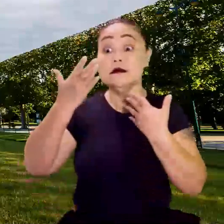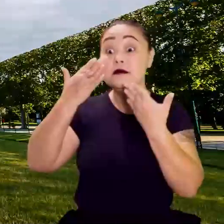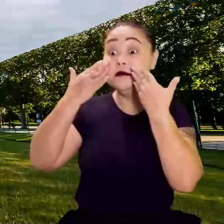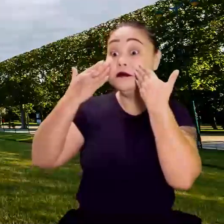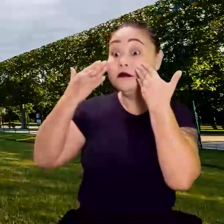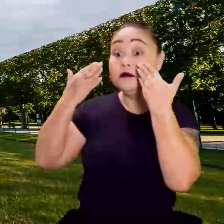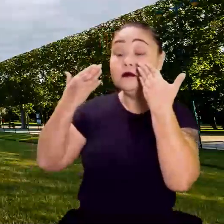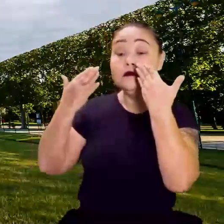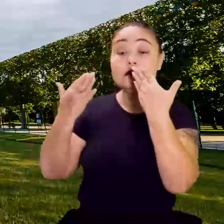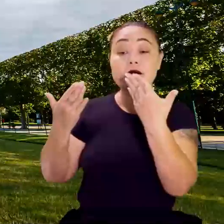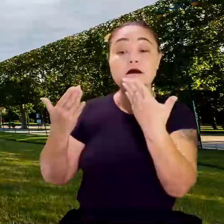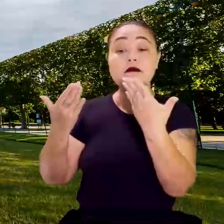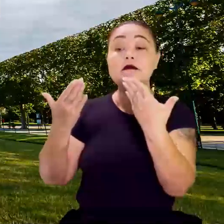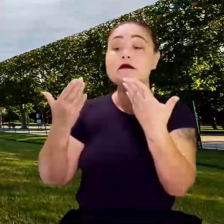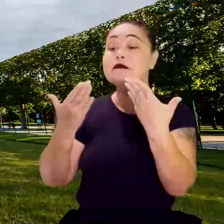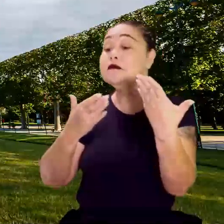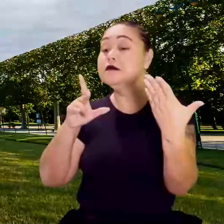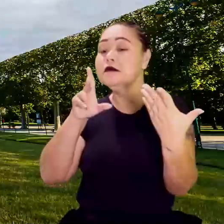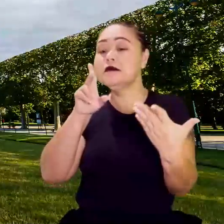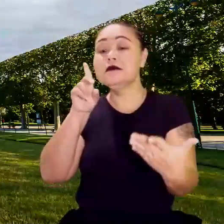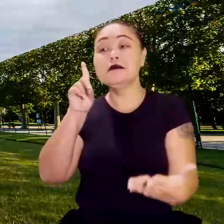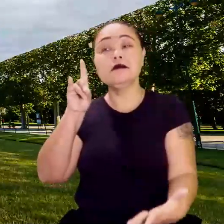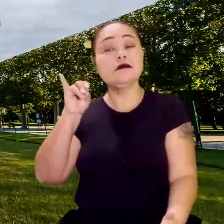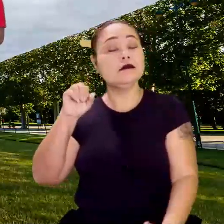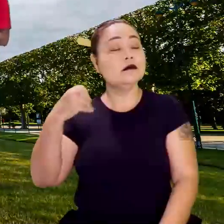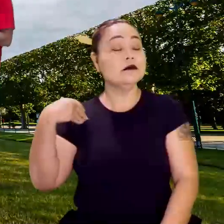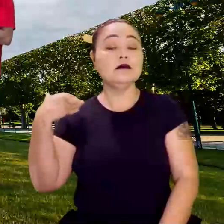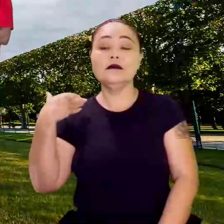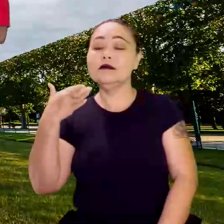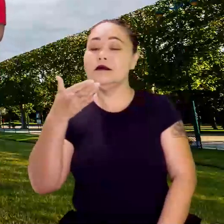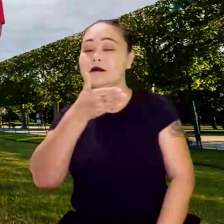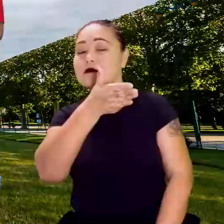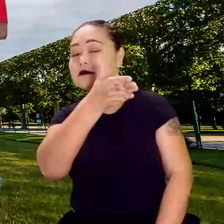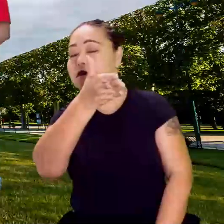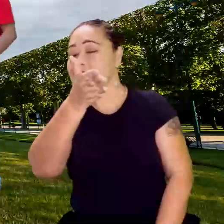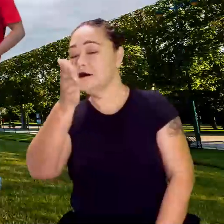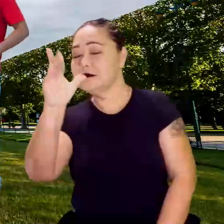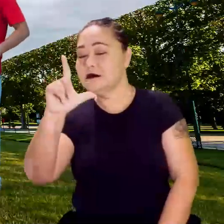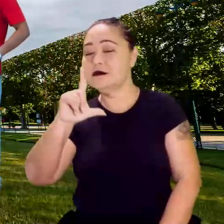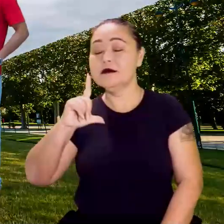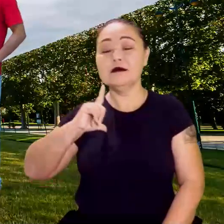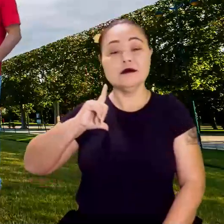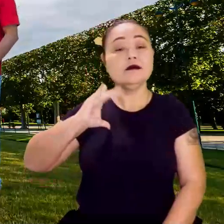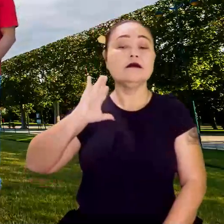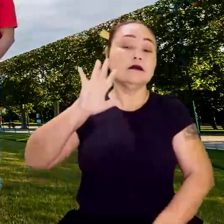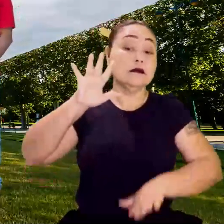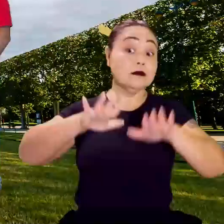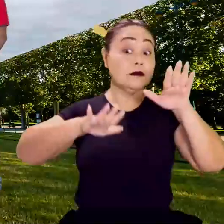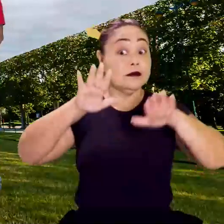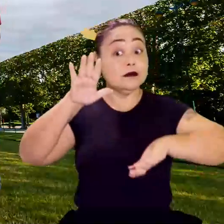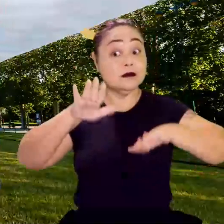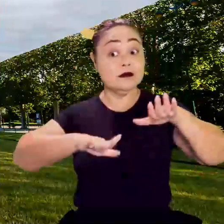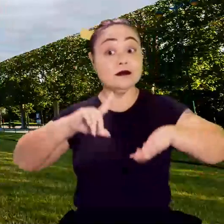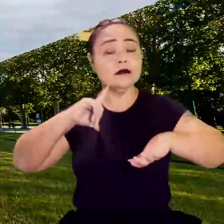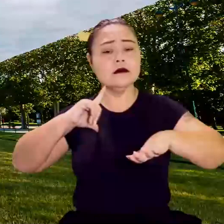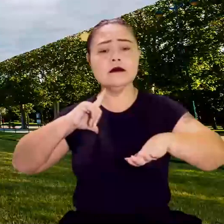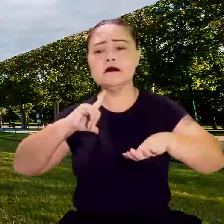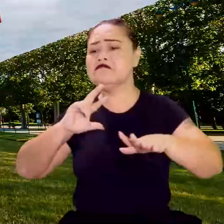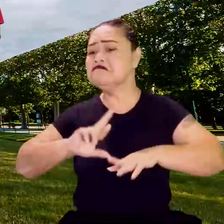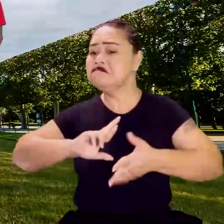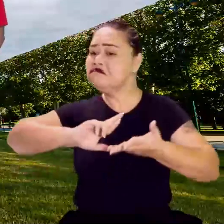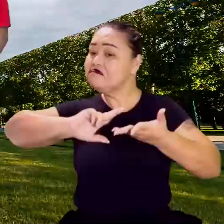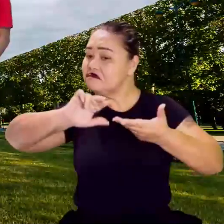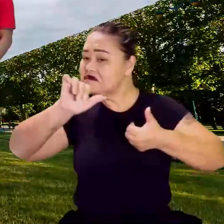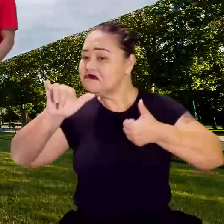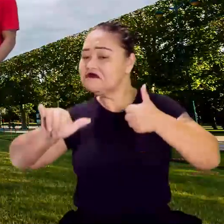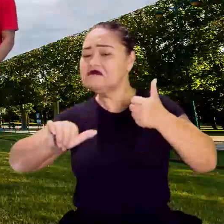Olha só, dia de passear, né? Porque às vezes a gente... na sombra aqui o tempo todo. A gente às vezes, vamos dar uma variada,